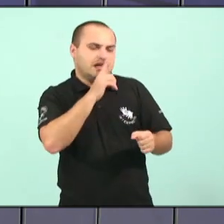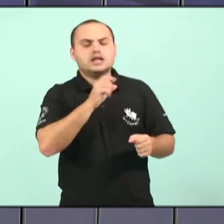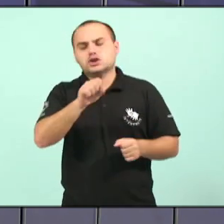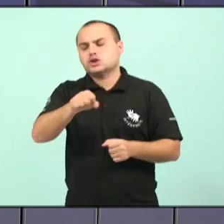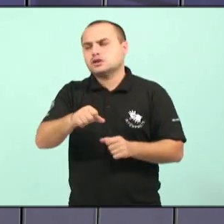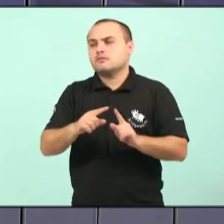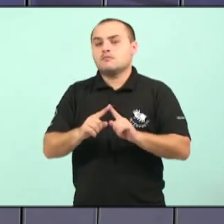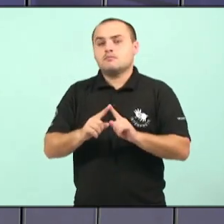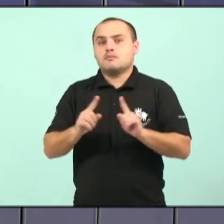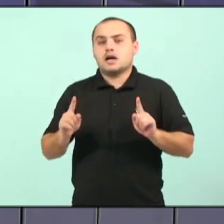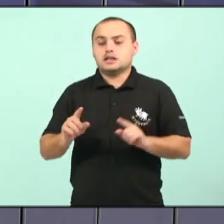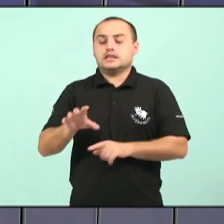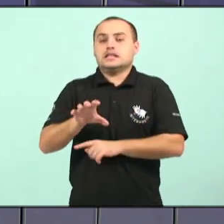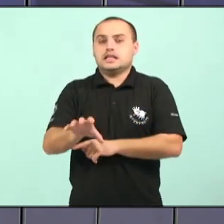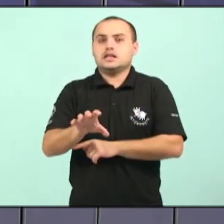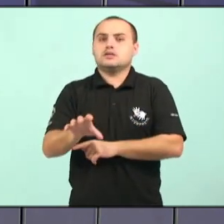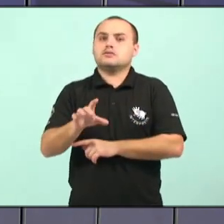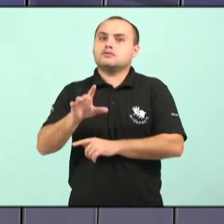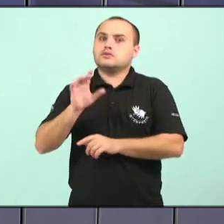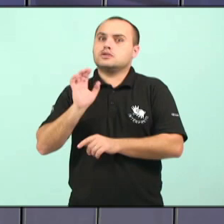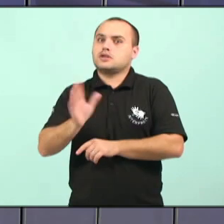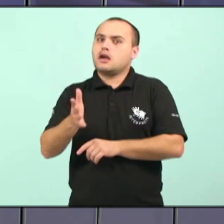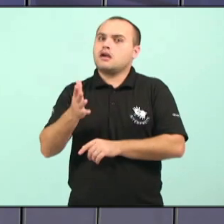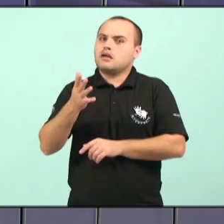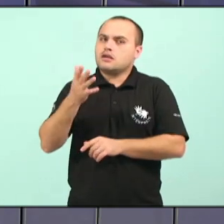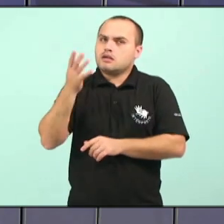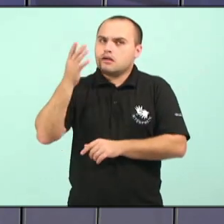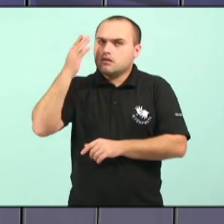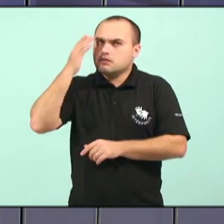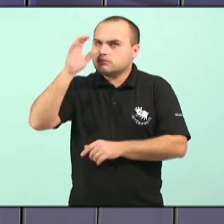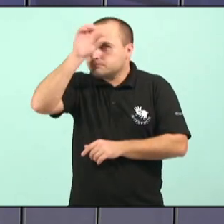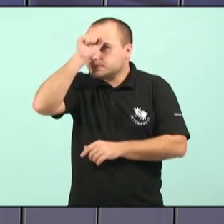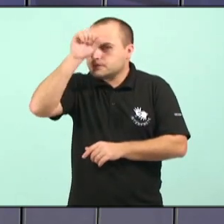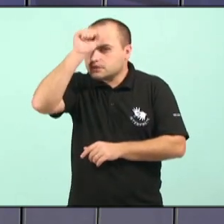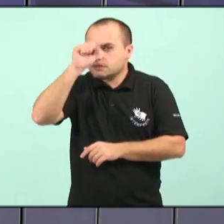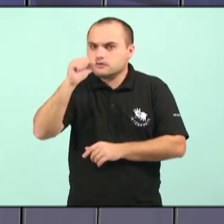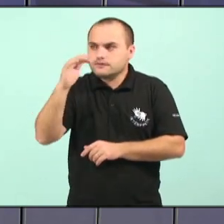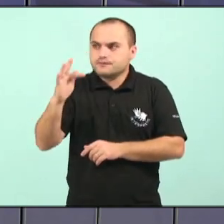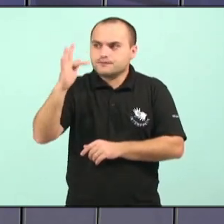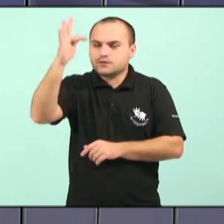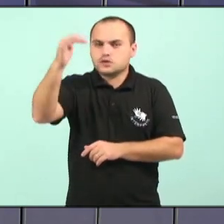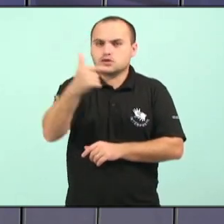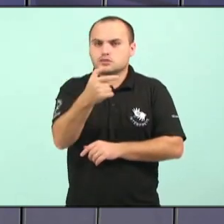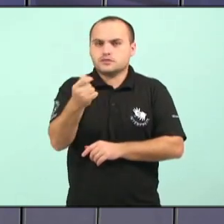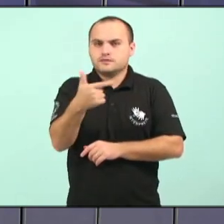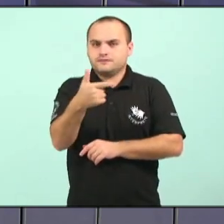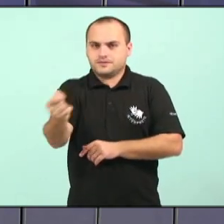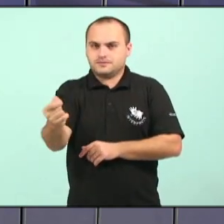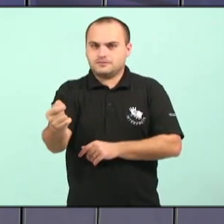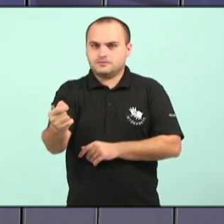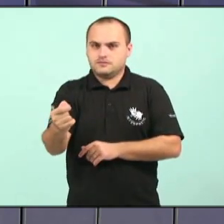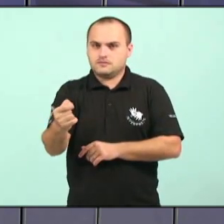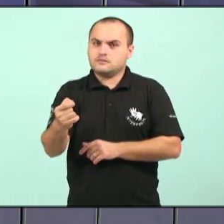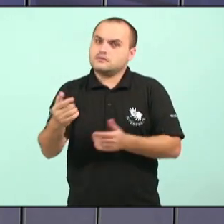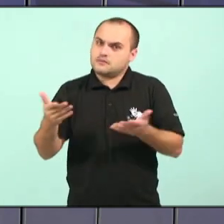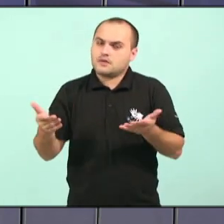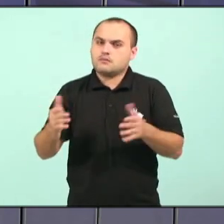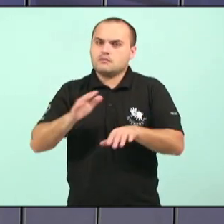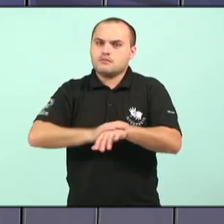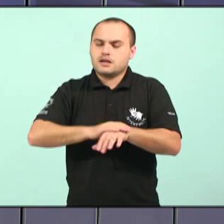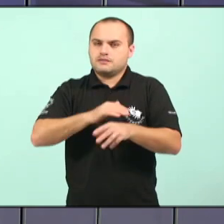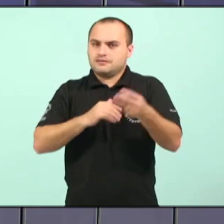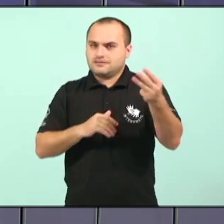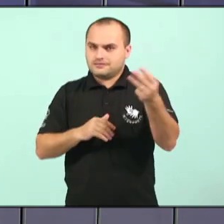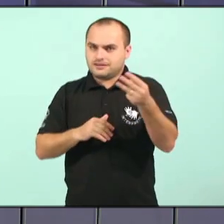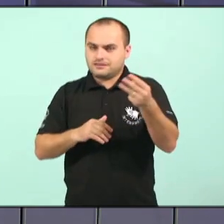isso fica como lição para 2020, né? Eu acho que mais de 3 candidaturas a prefeito favorece o atual